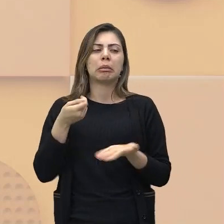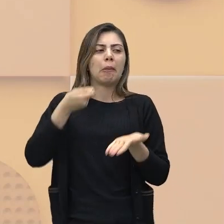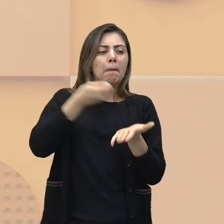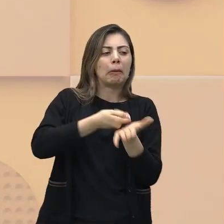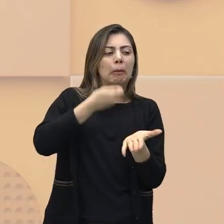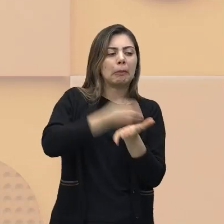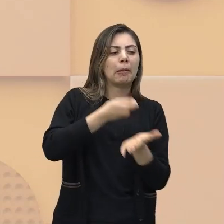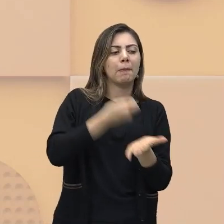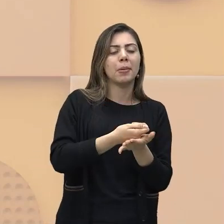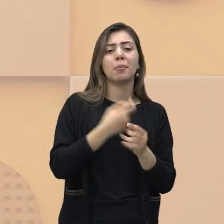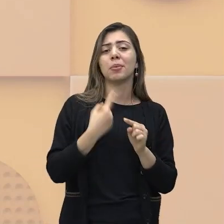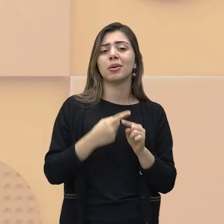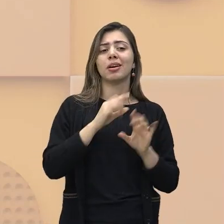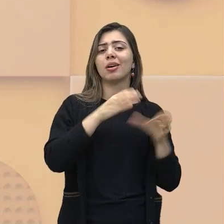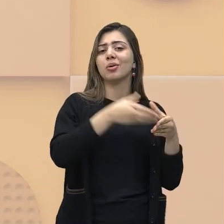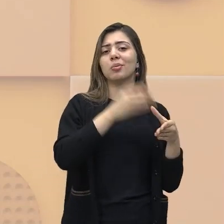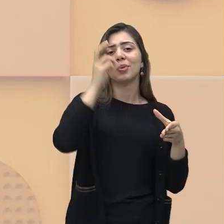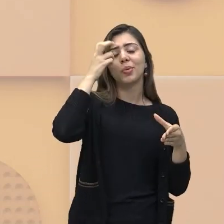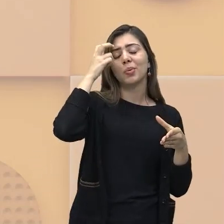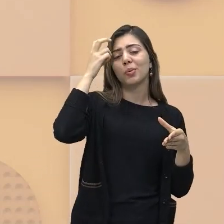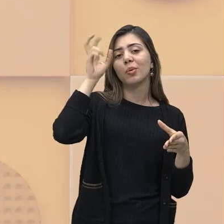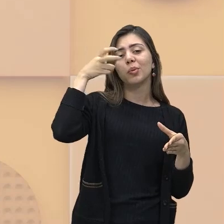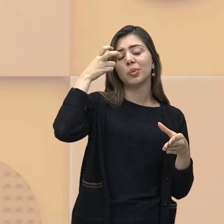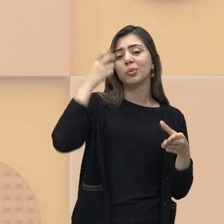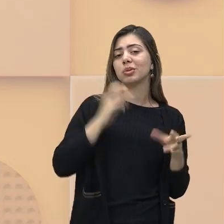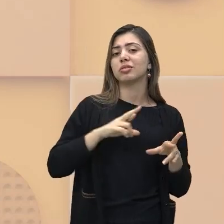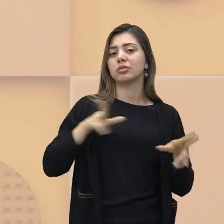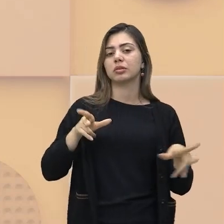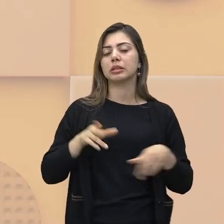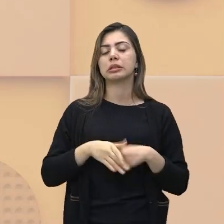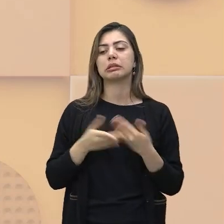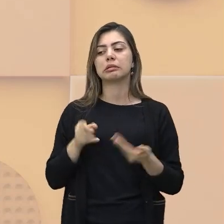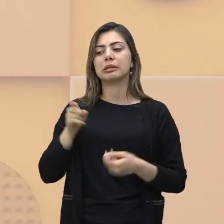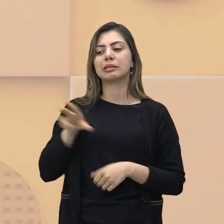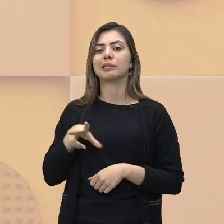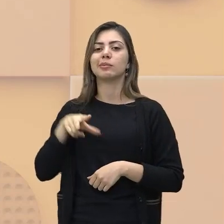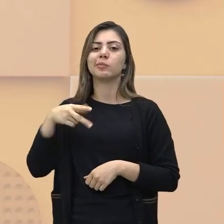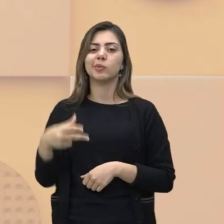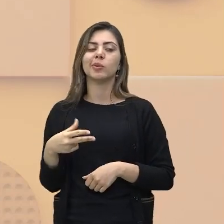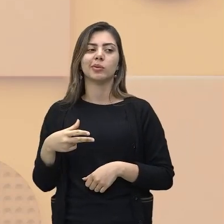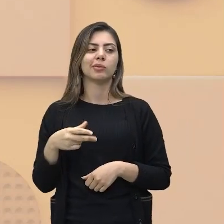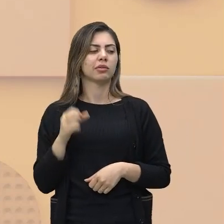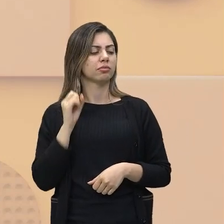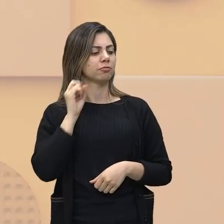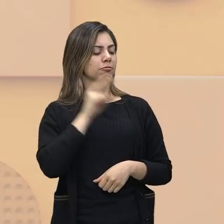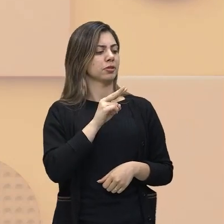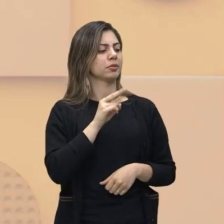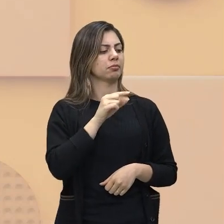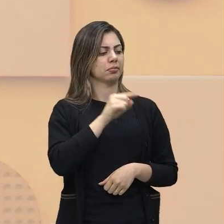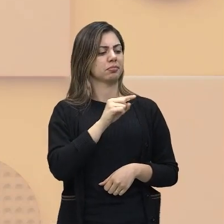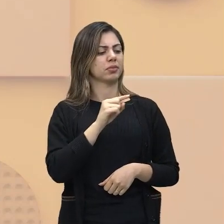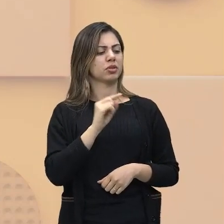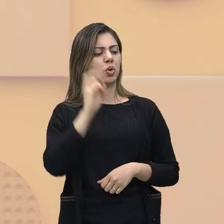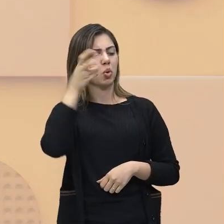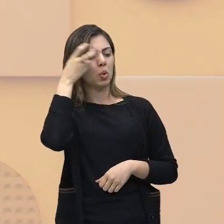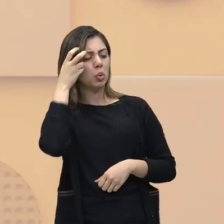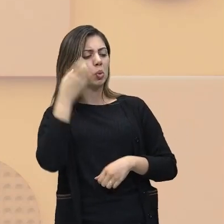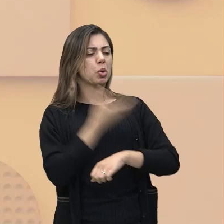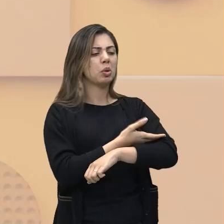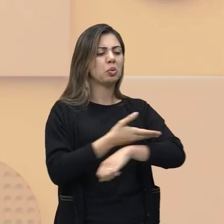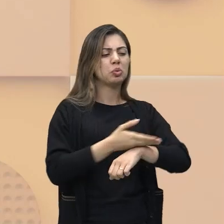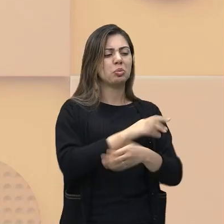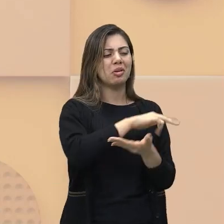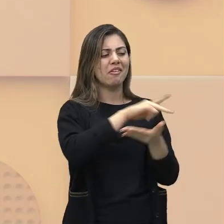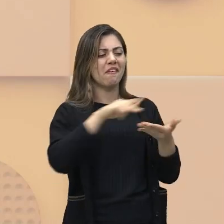sobre uma cultura diferente. Então essa é a questão. O português chega e encontra uma cultura diferente. Não é tanto que, por